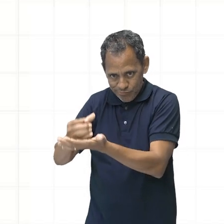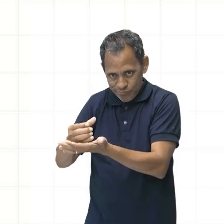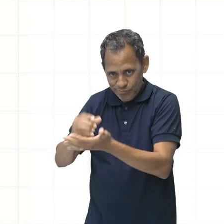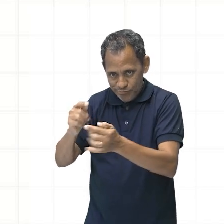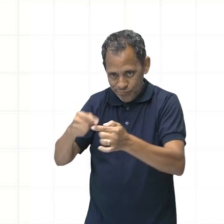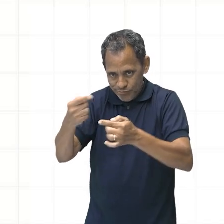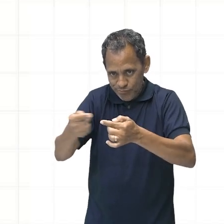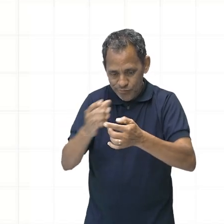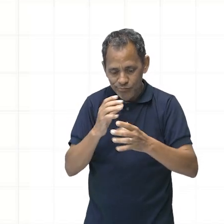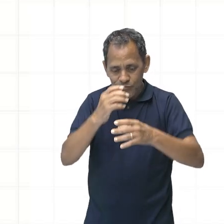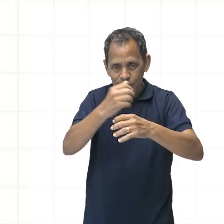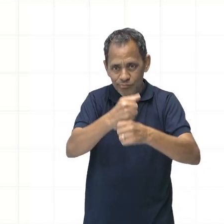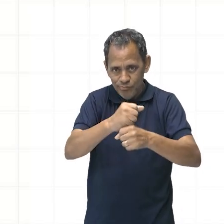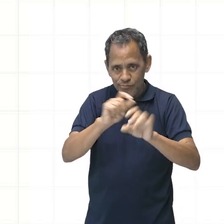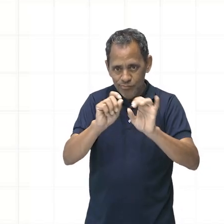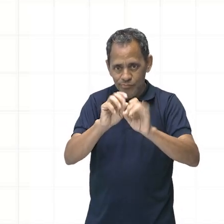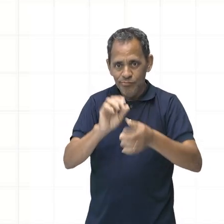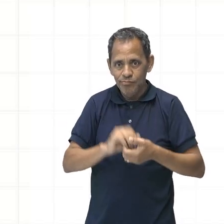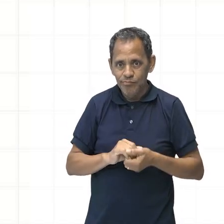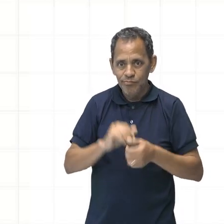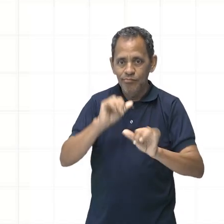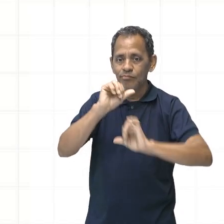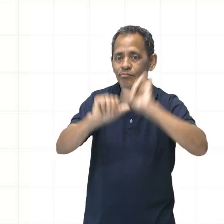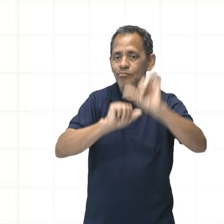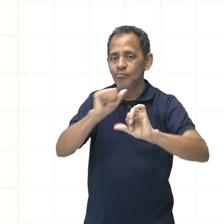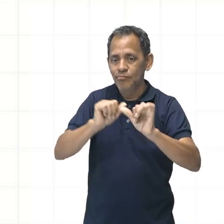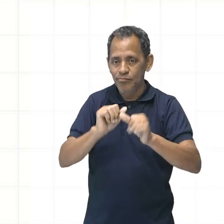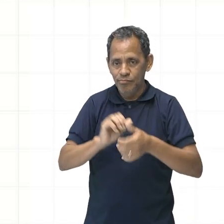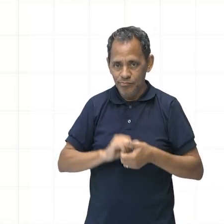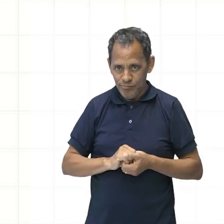calcula, transforma isso para